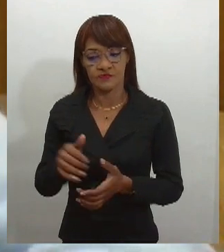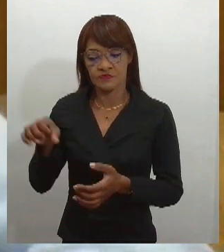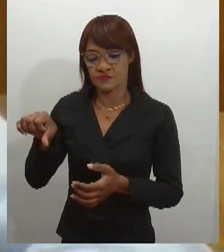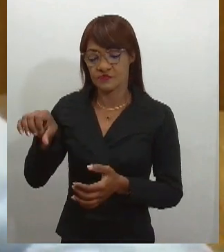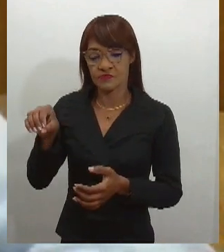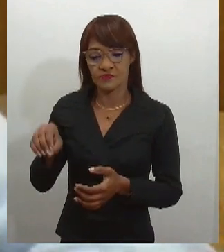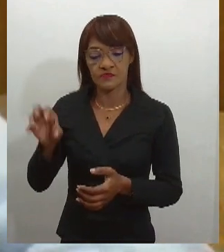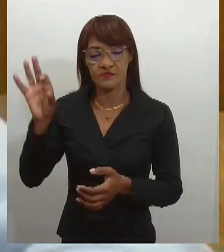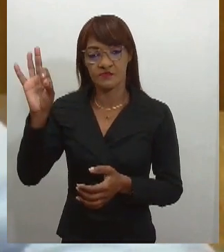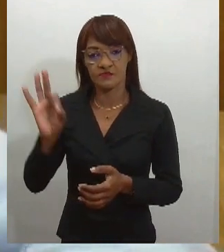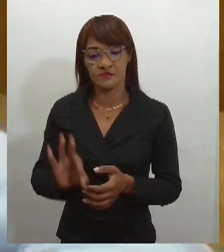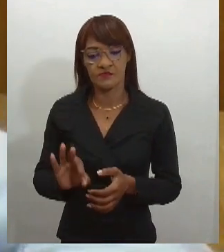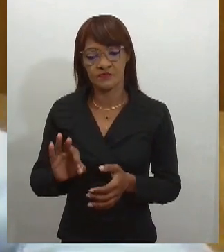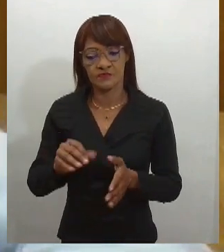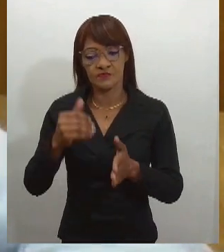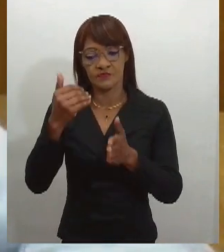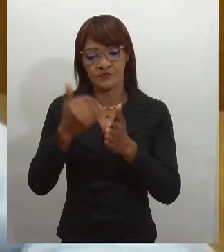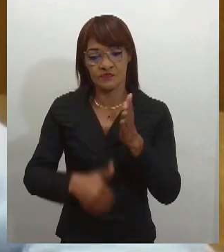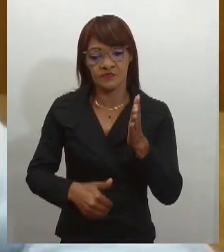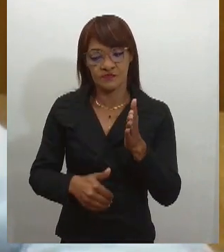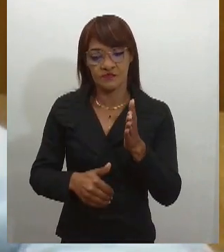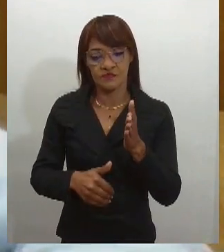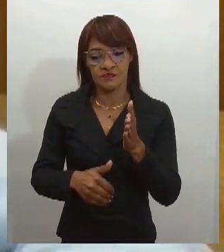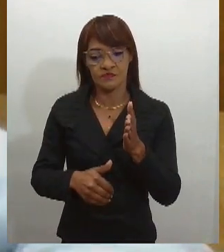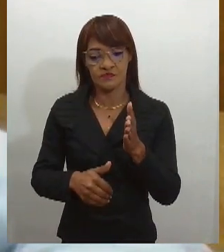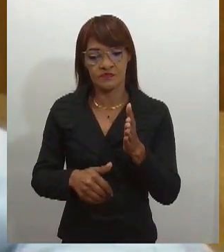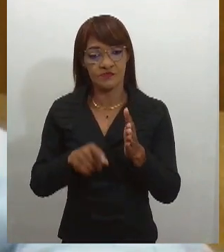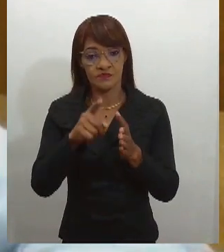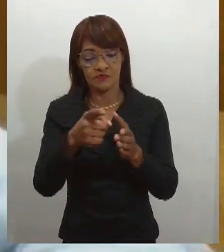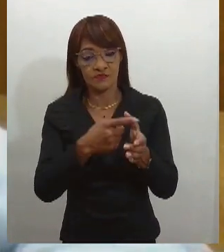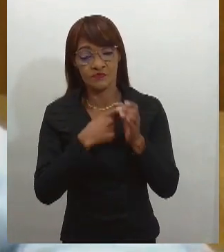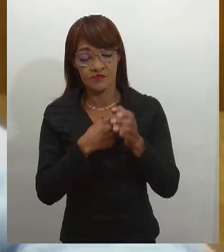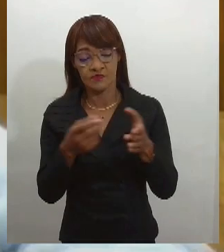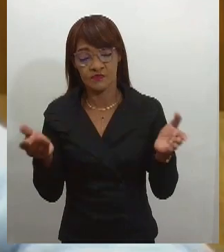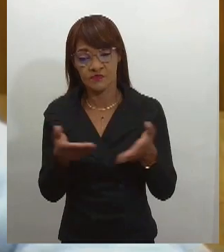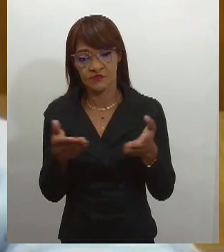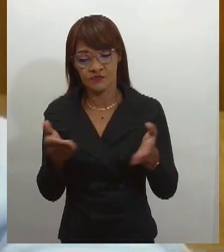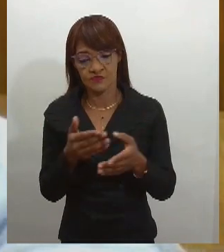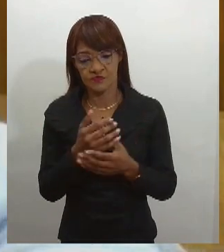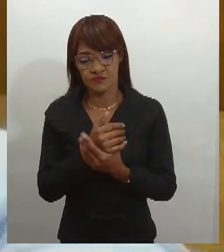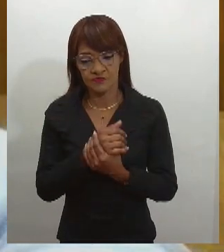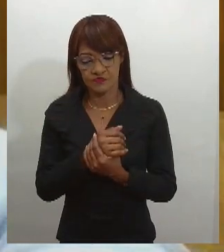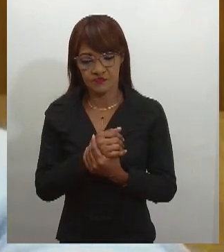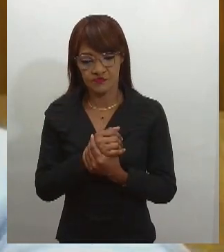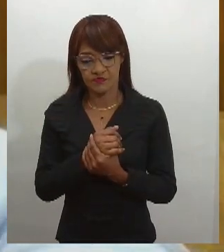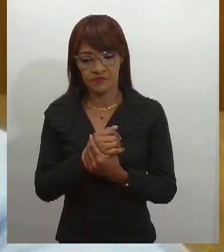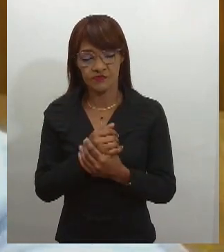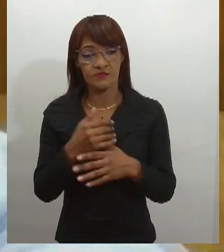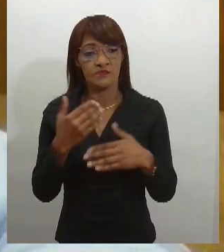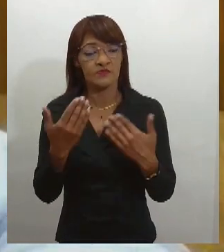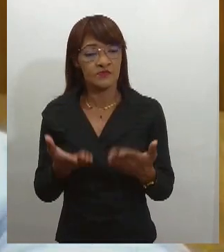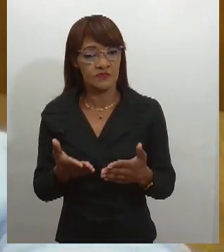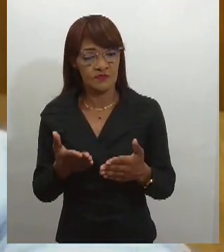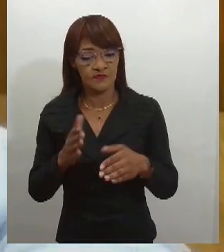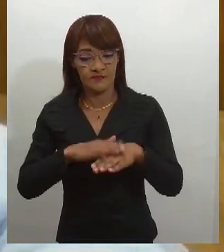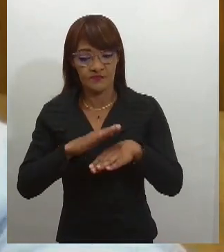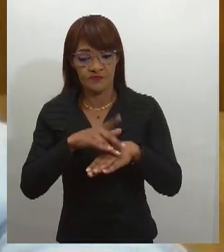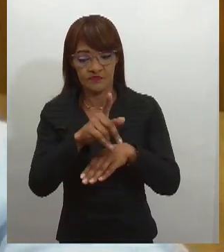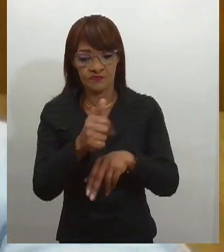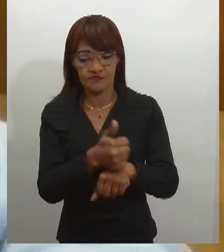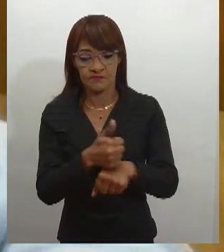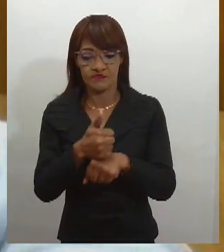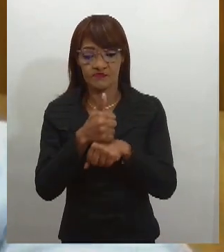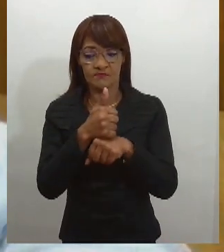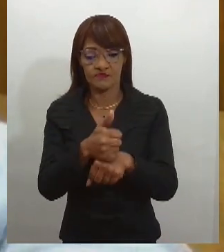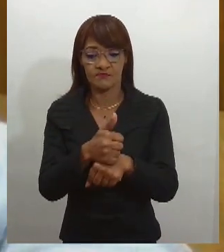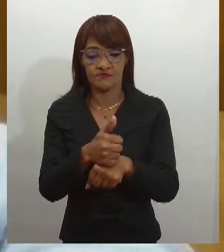desconto em cima do valor da sua dívida hoje bancária, você pode conseguir. Então, procure um especialista da sua confiança, certo?